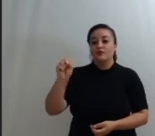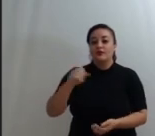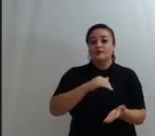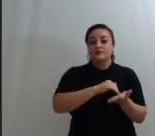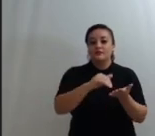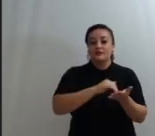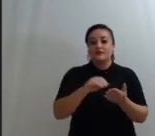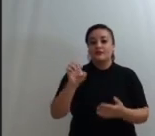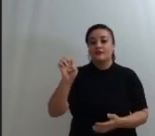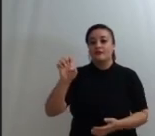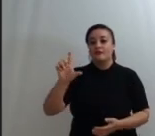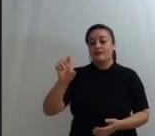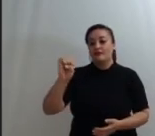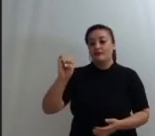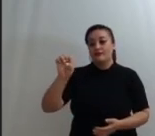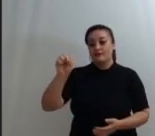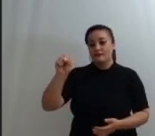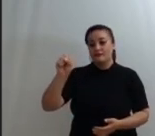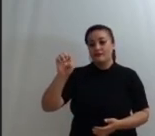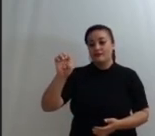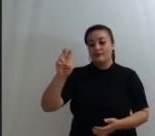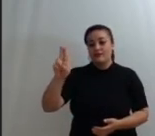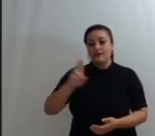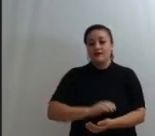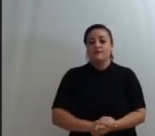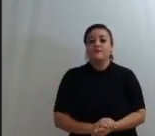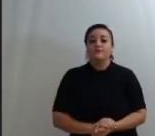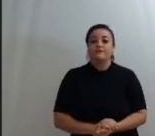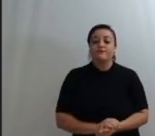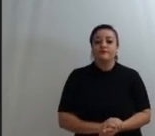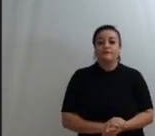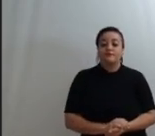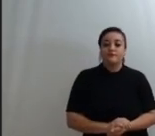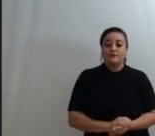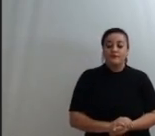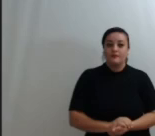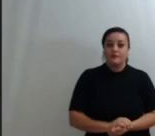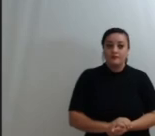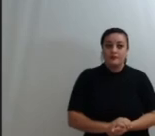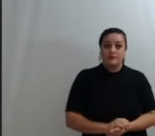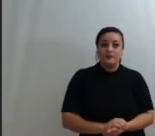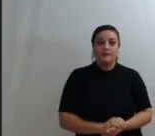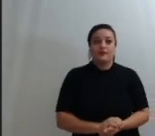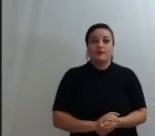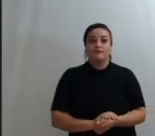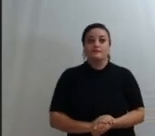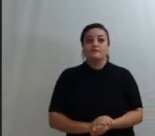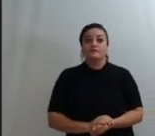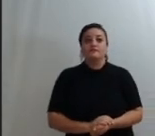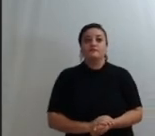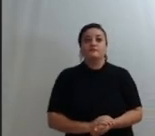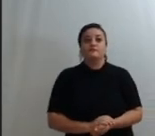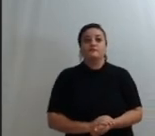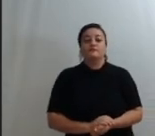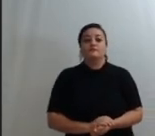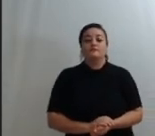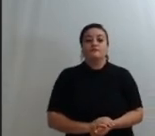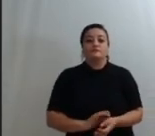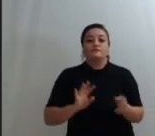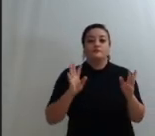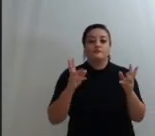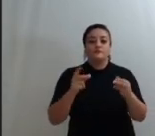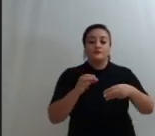Santana. Às 14 horas, presentes a Excelentíssima Senhora Ministra Laurita Vaz e os Excelentíssimos Senhores Ministros Sebastião Rei